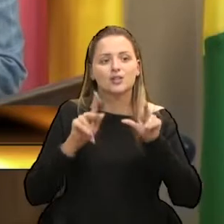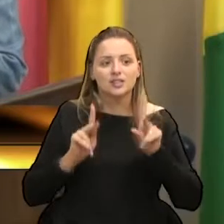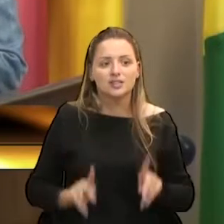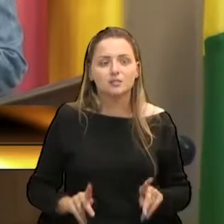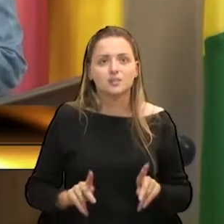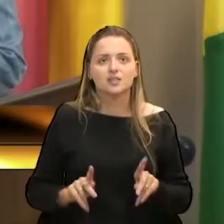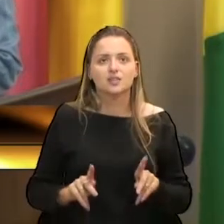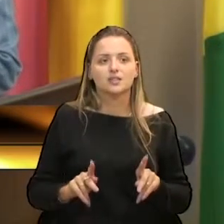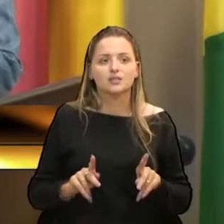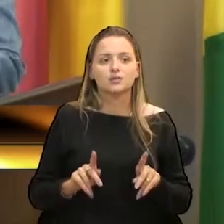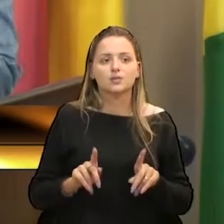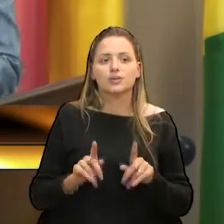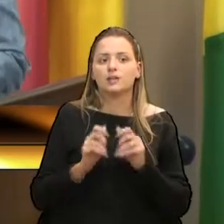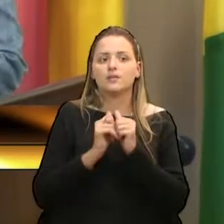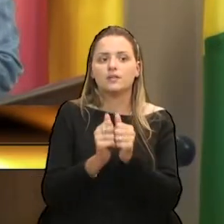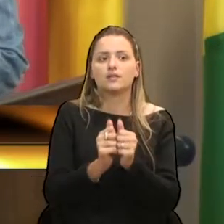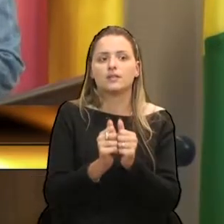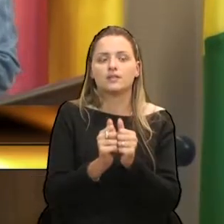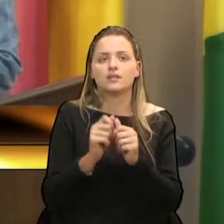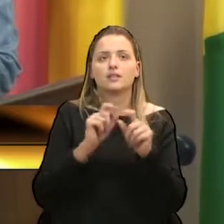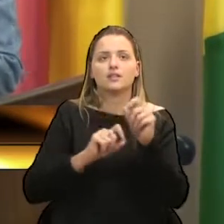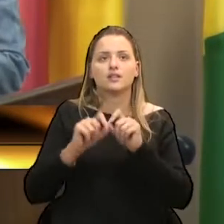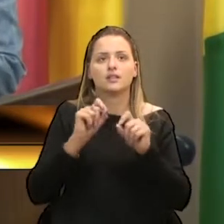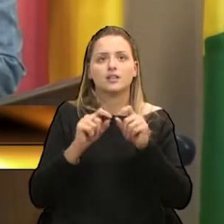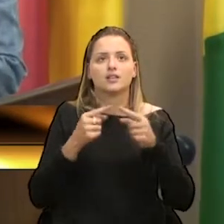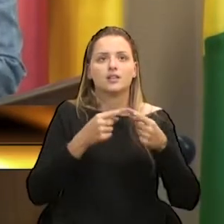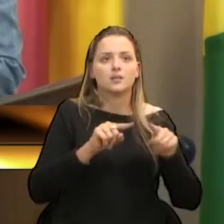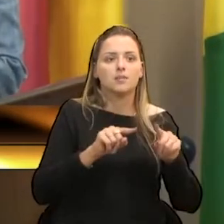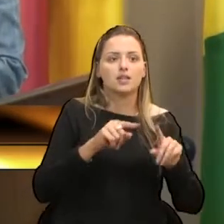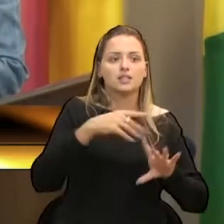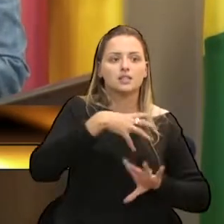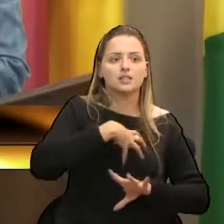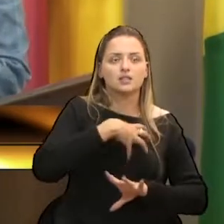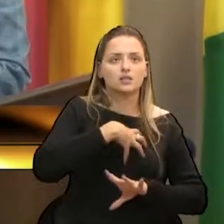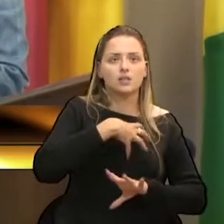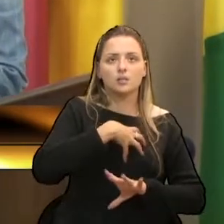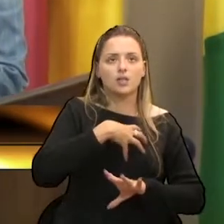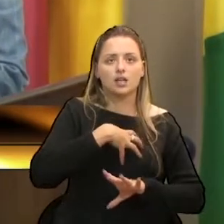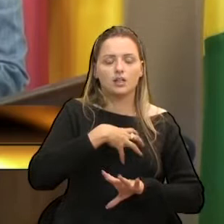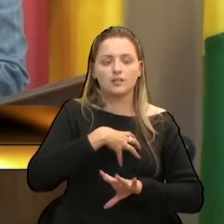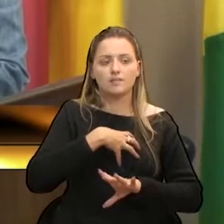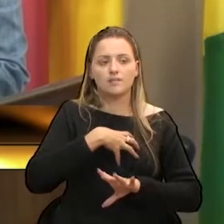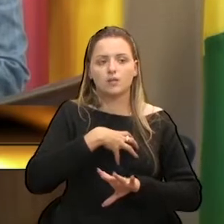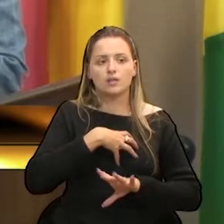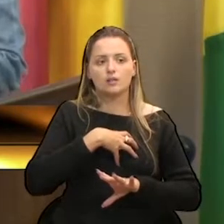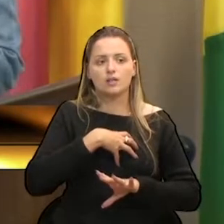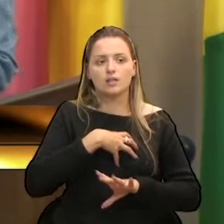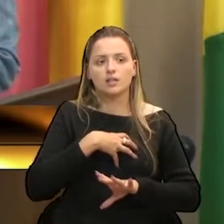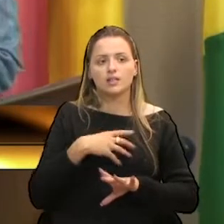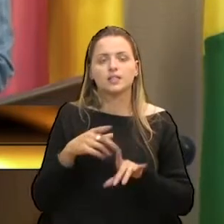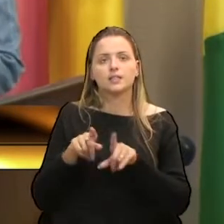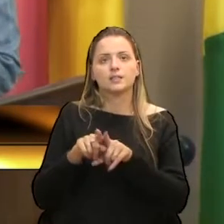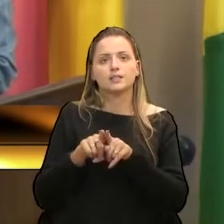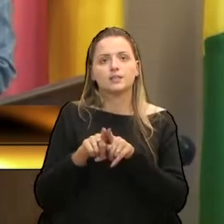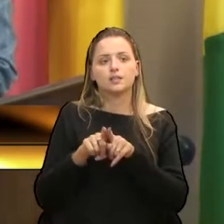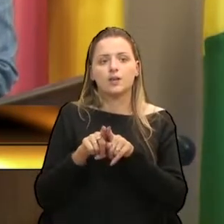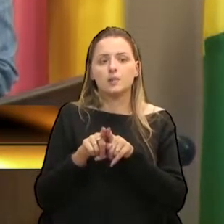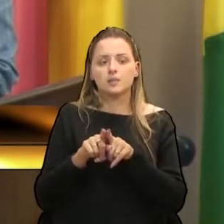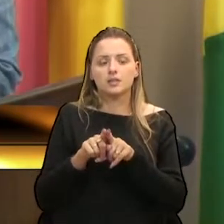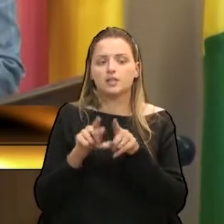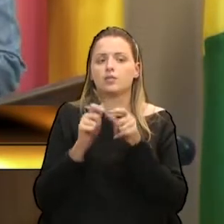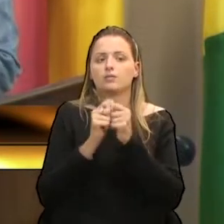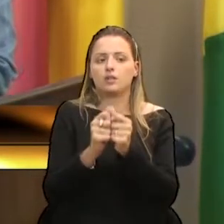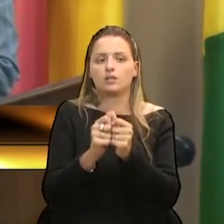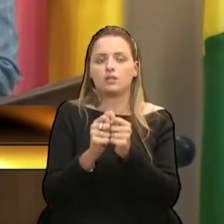em torno dela, praticando ela, mas no sentido de sempre buscar uma reflexão. Será que o que eu faço é o